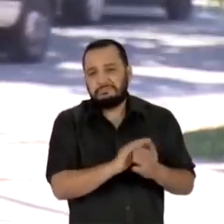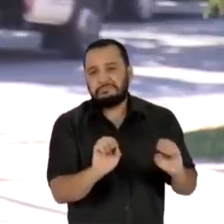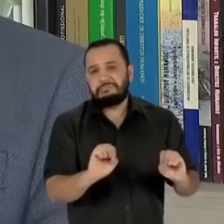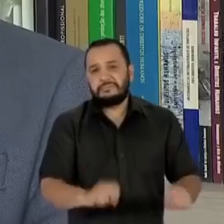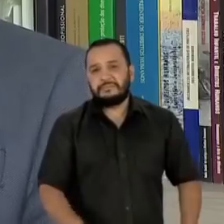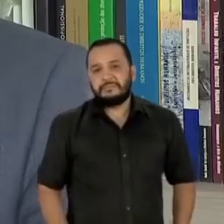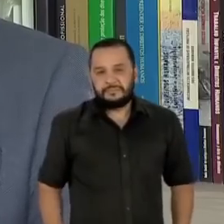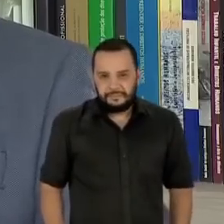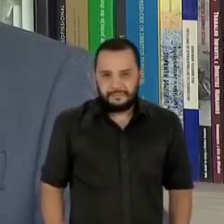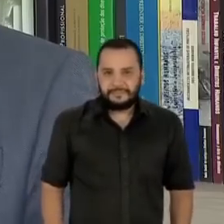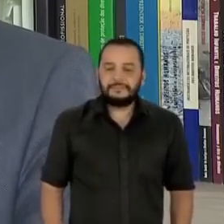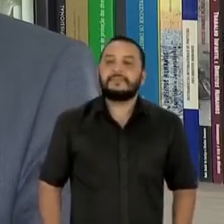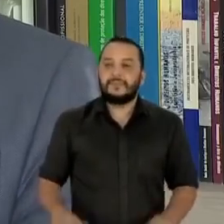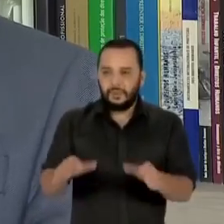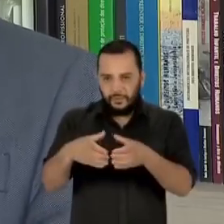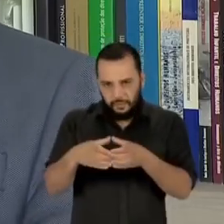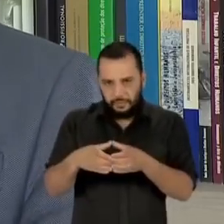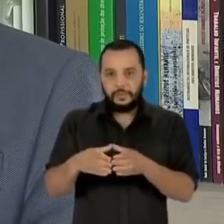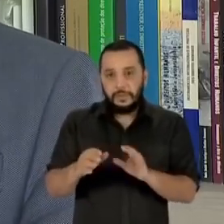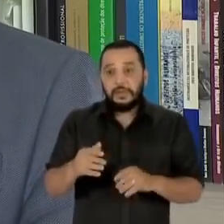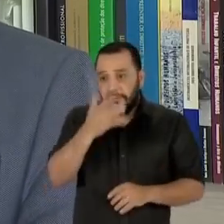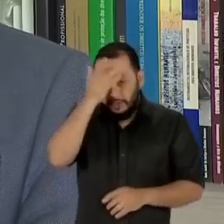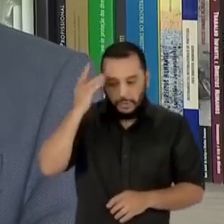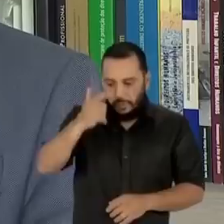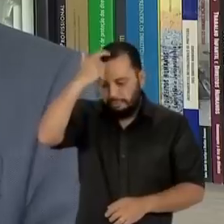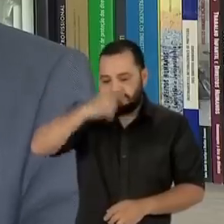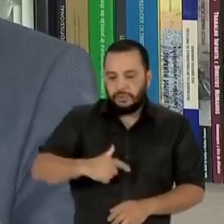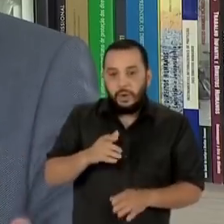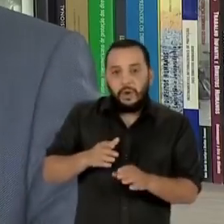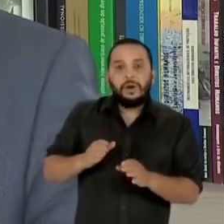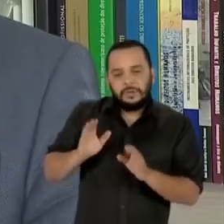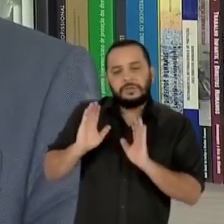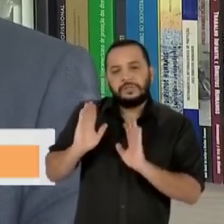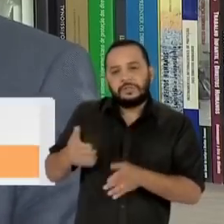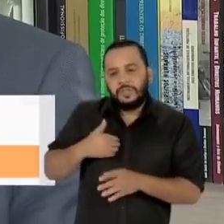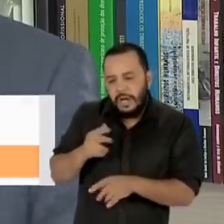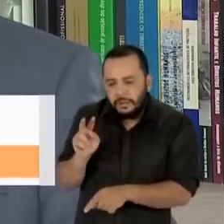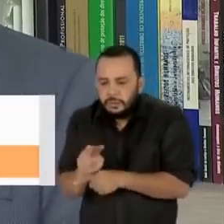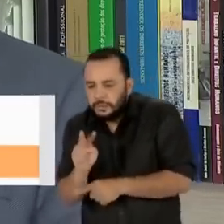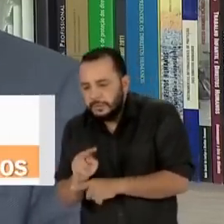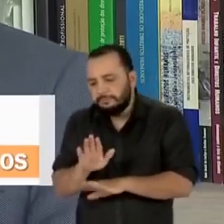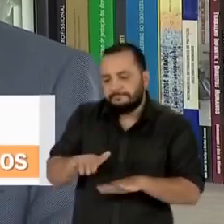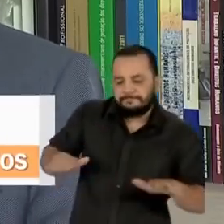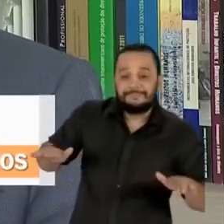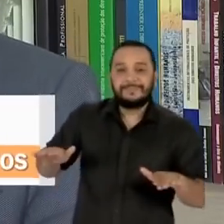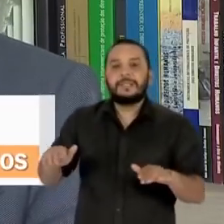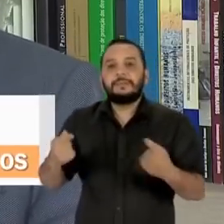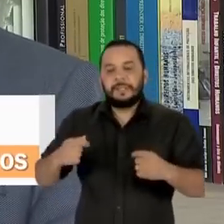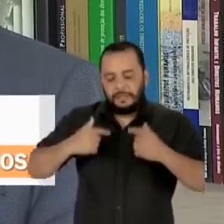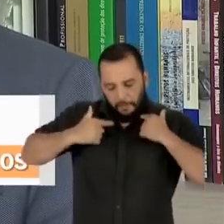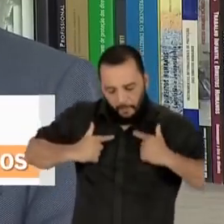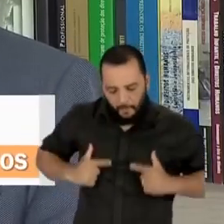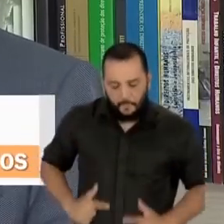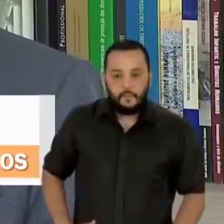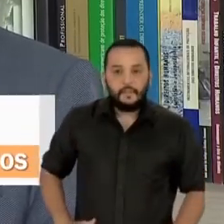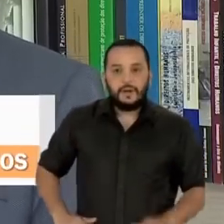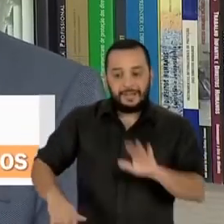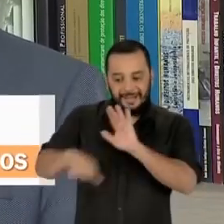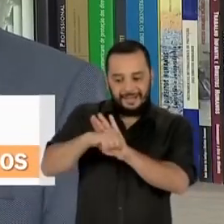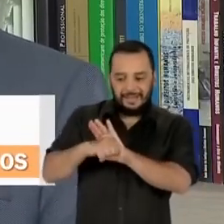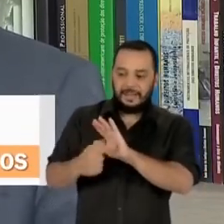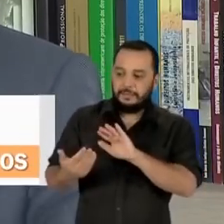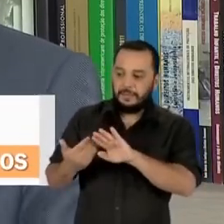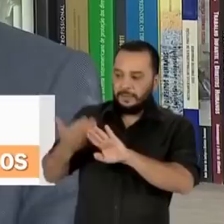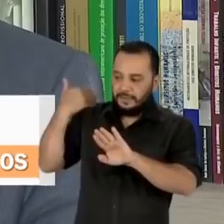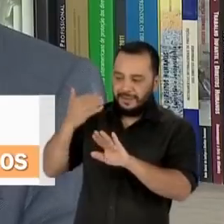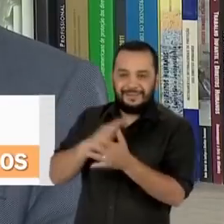e crianças conselheiros tutelares precisam ser pessoas idôneas pessoas que não tem antecedentes criminais